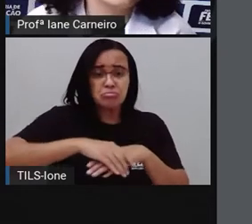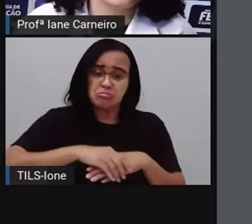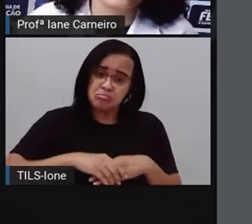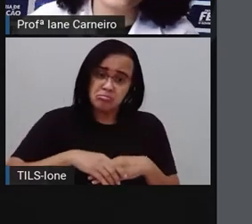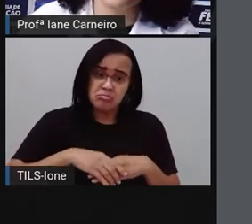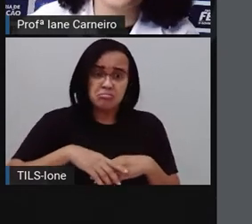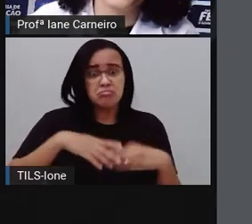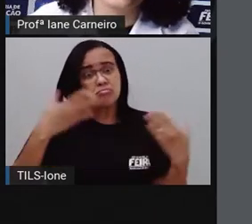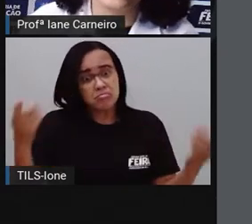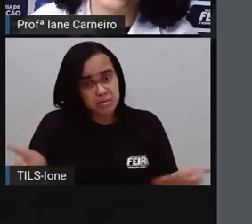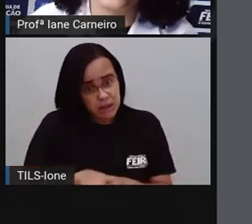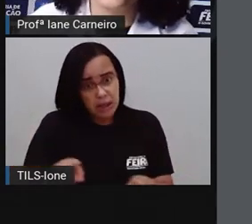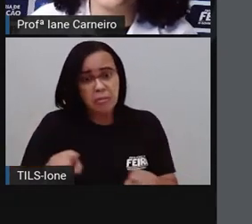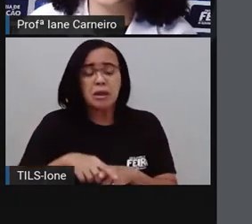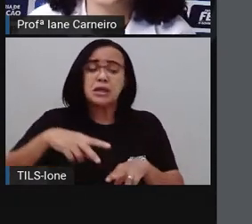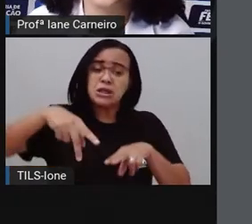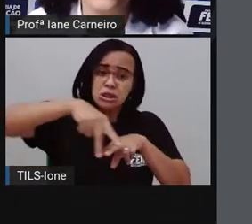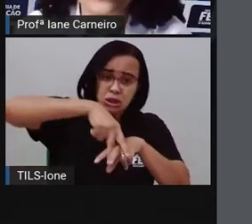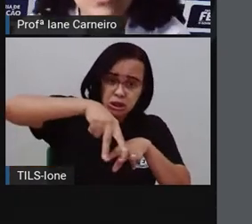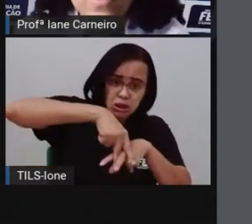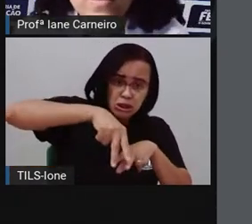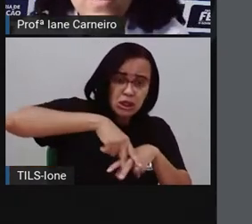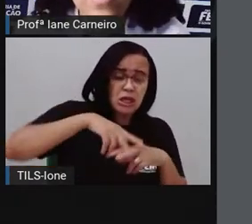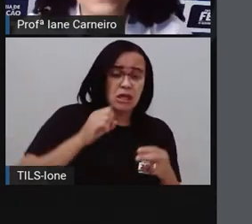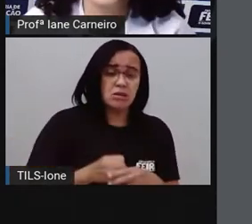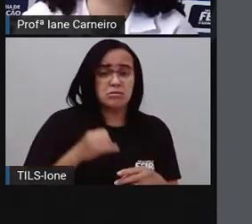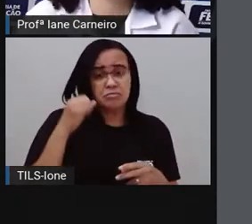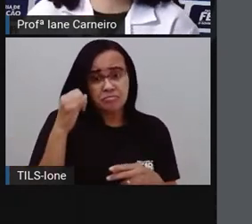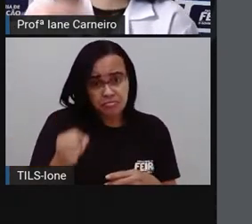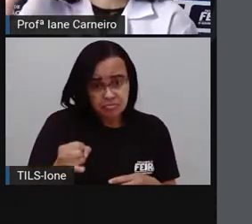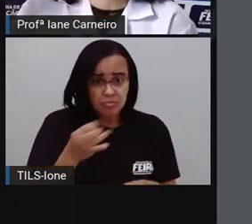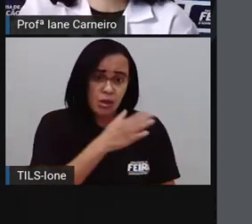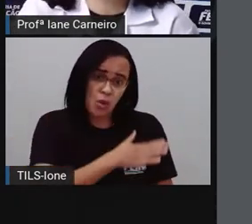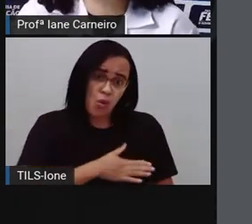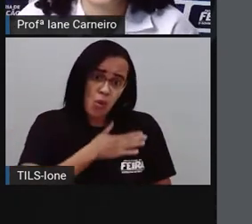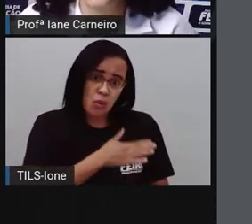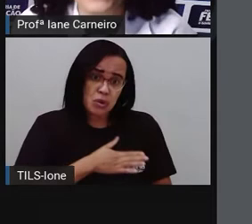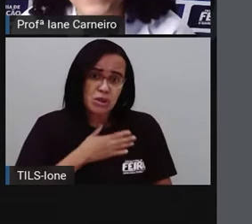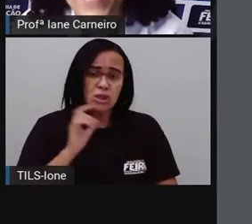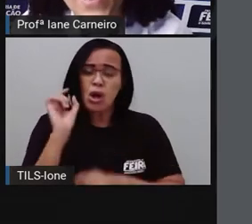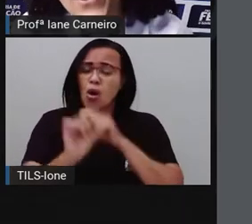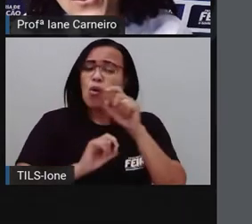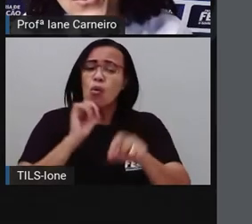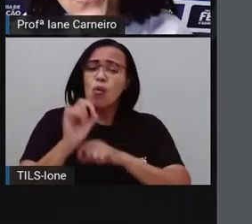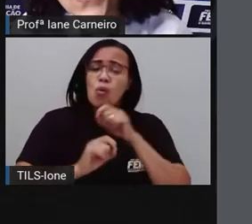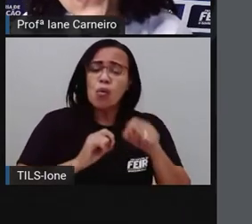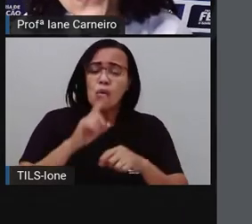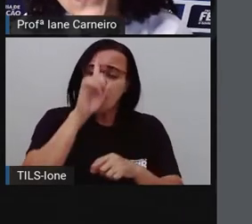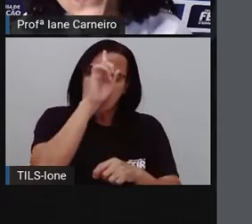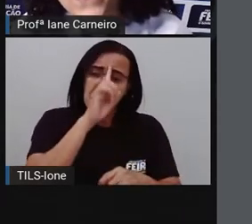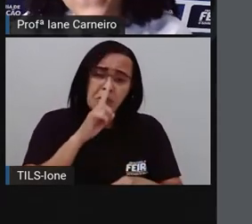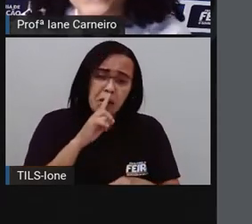E se não fossem os gostos, que seria do amarelo?